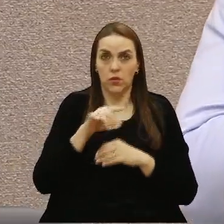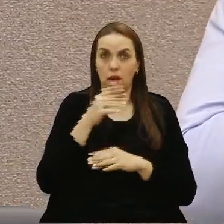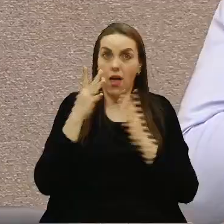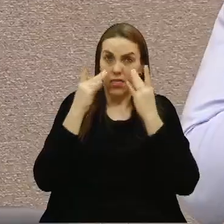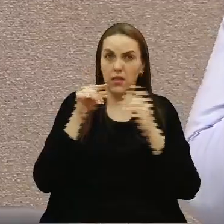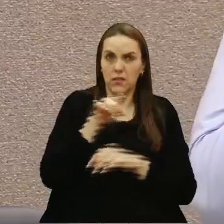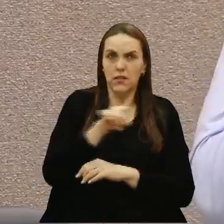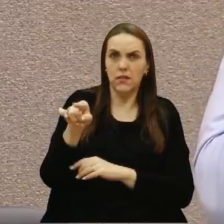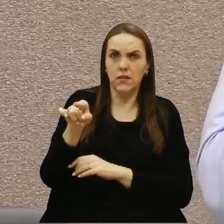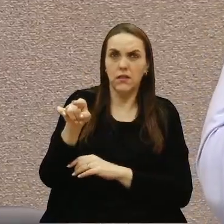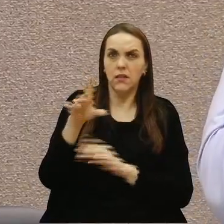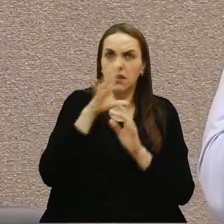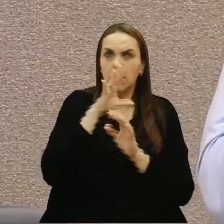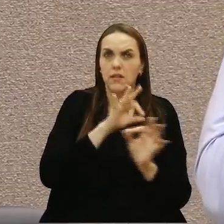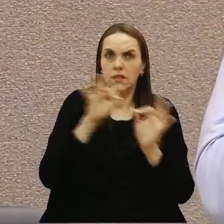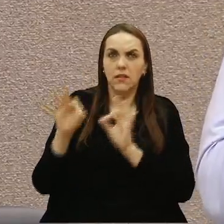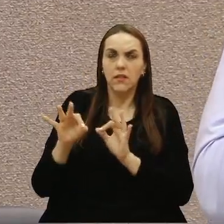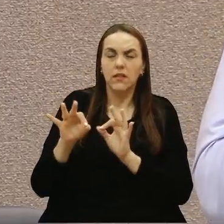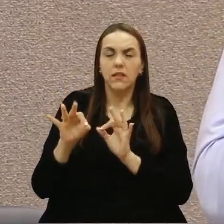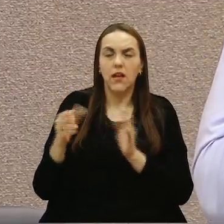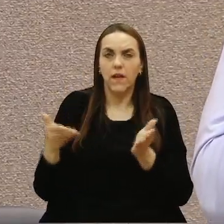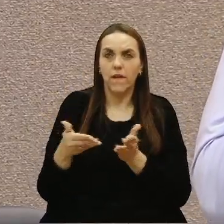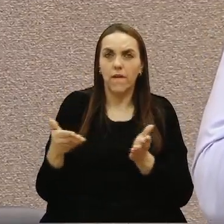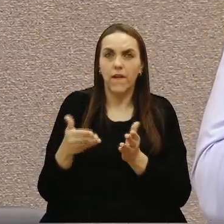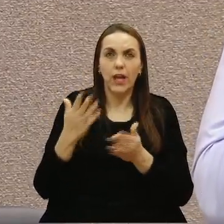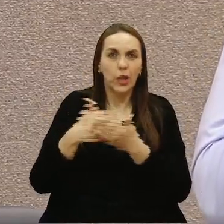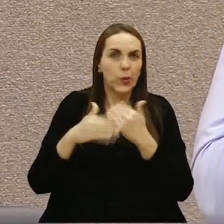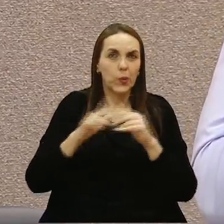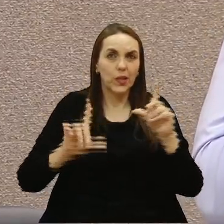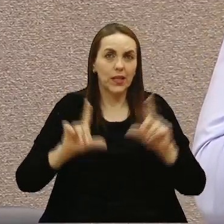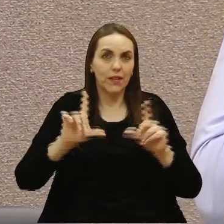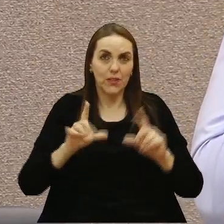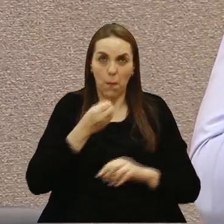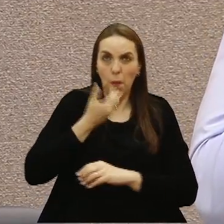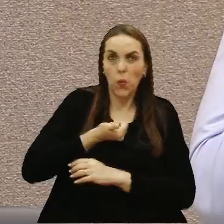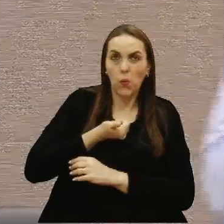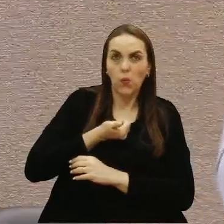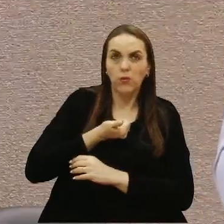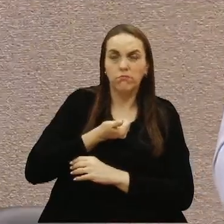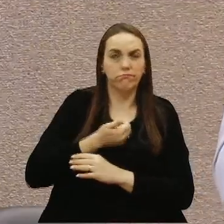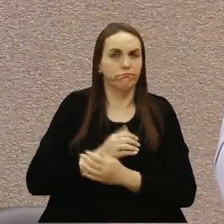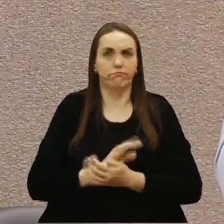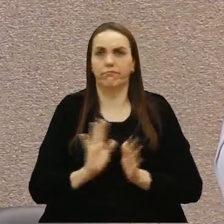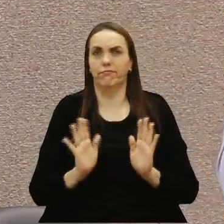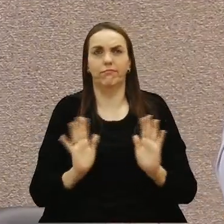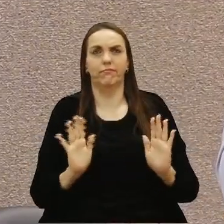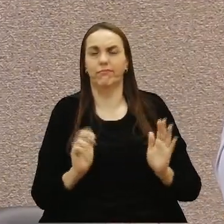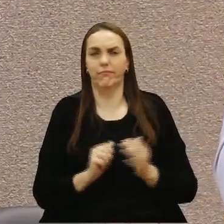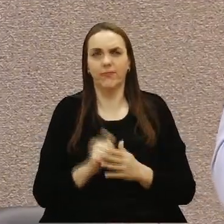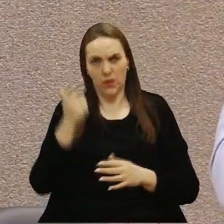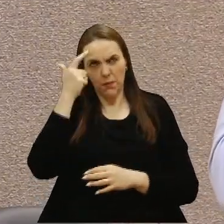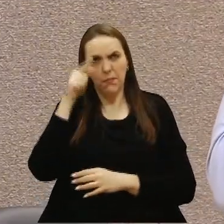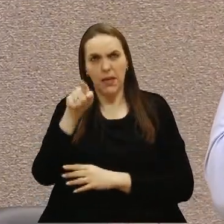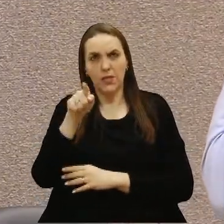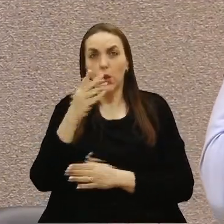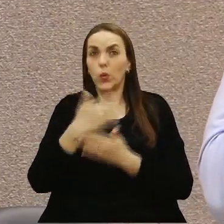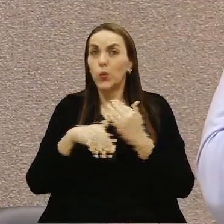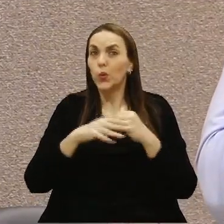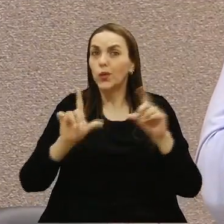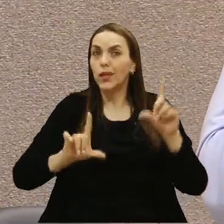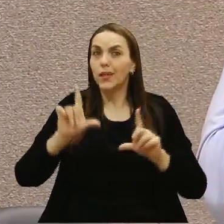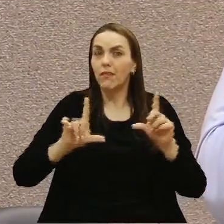está nos assistindo. Nem tudo que passa na TV é bom. Então, pense nisso. Nem tudo que está